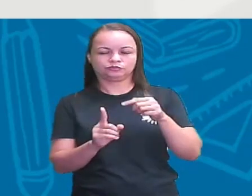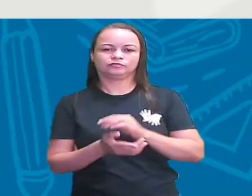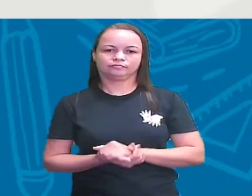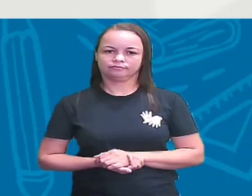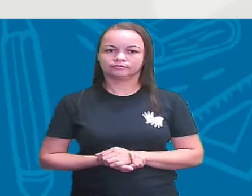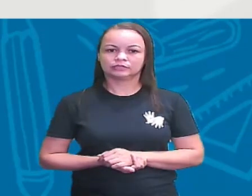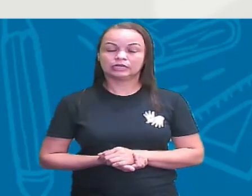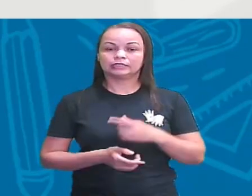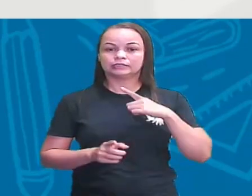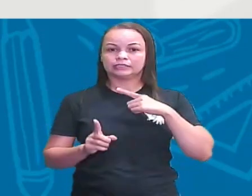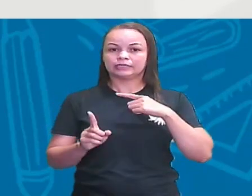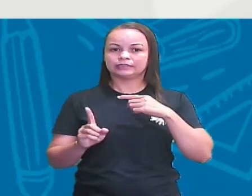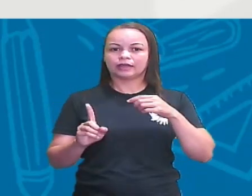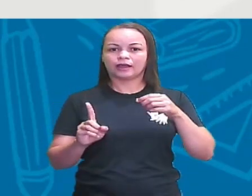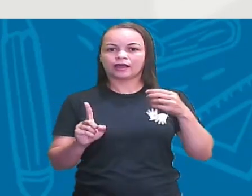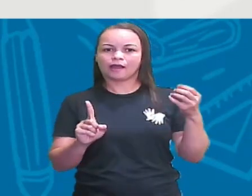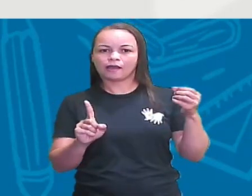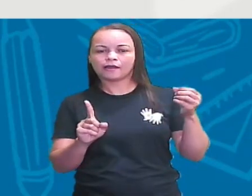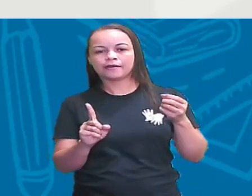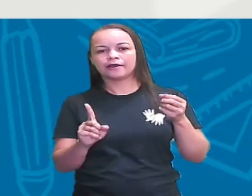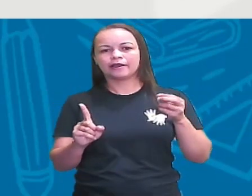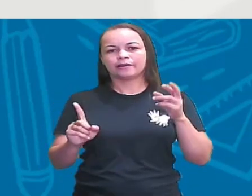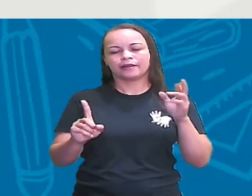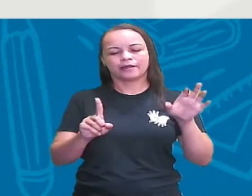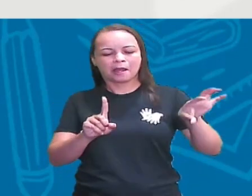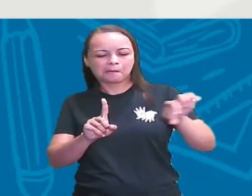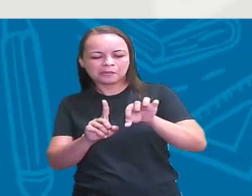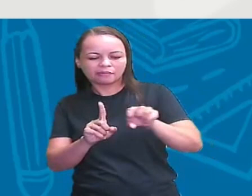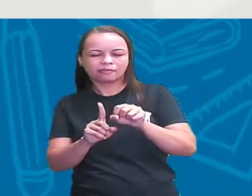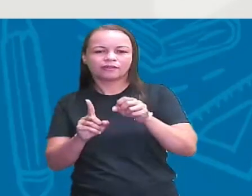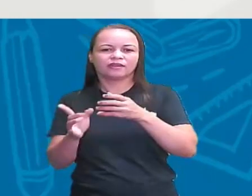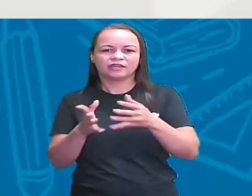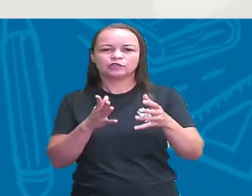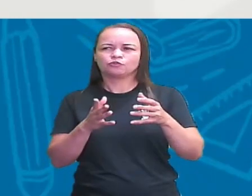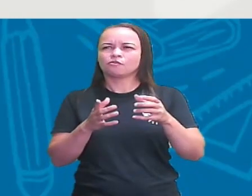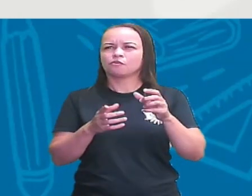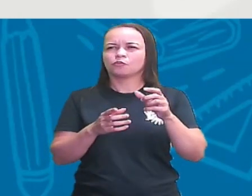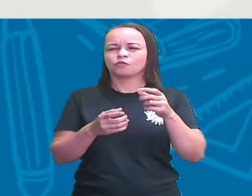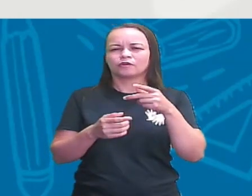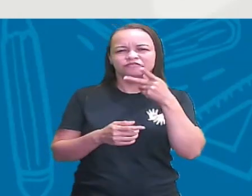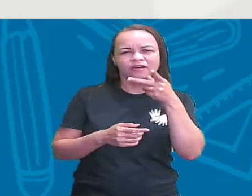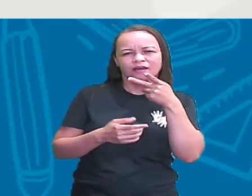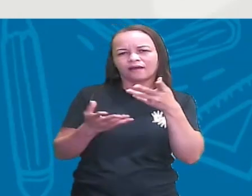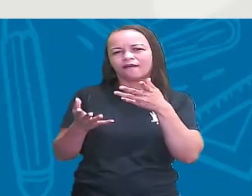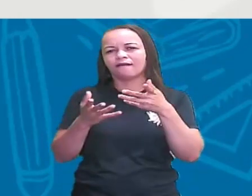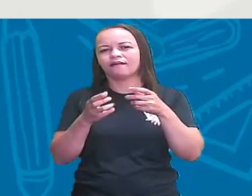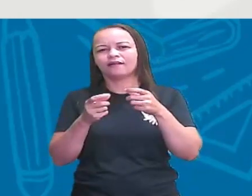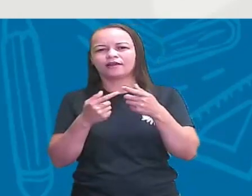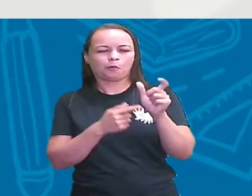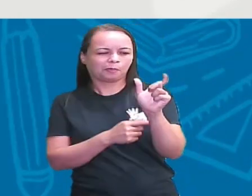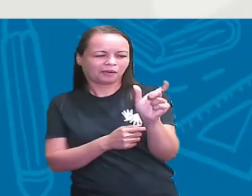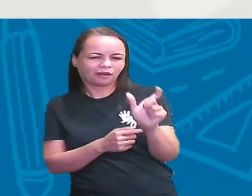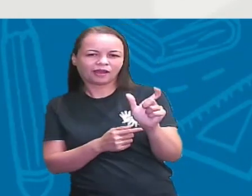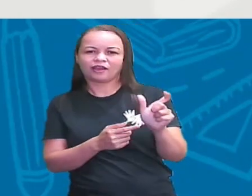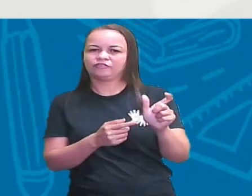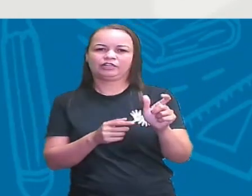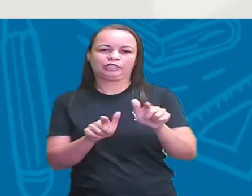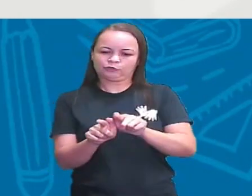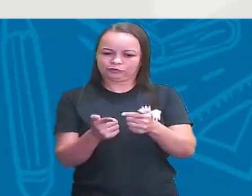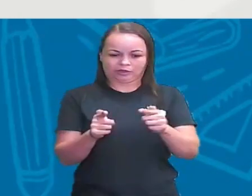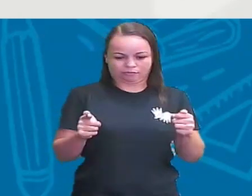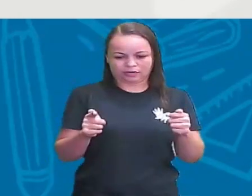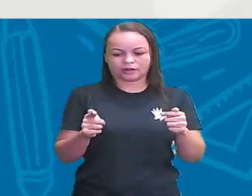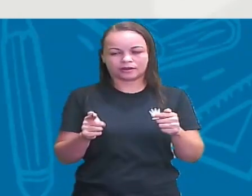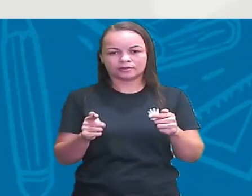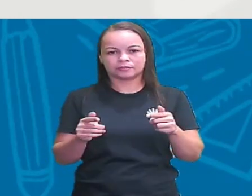Está emitindo ali, não é, um sotaque, uma palavra que não está de acordo com a norma gramatical, né, como